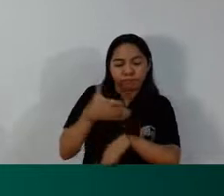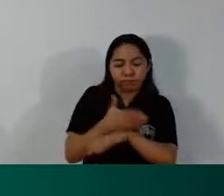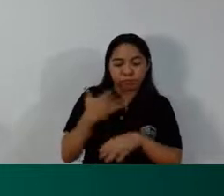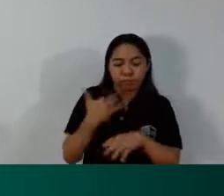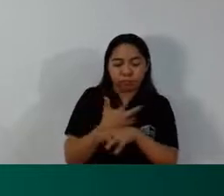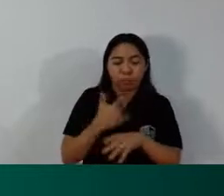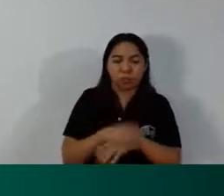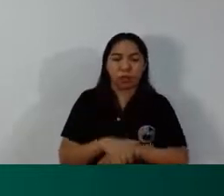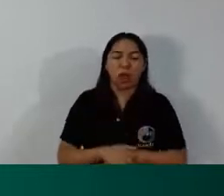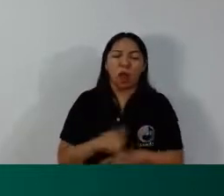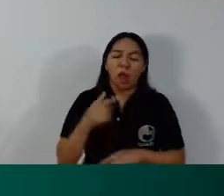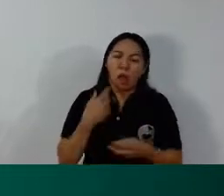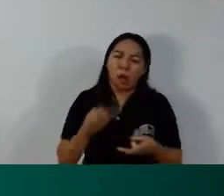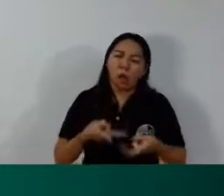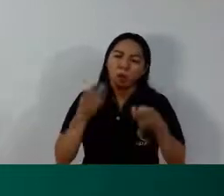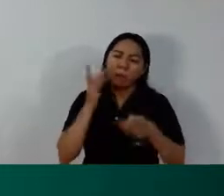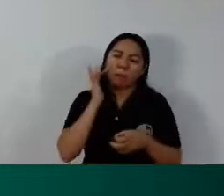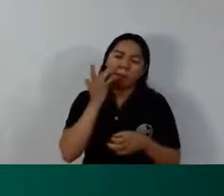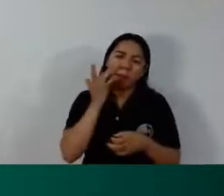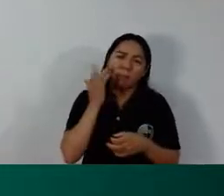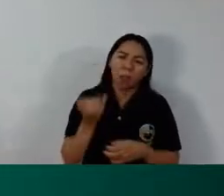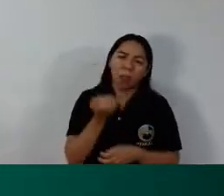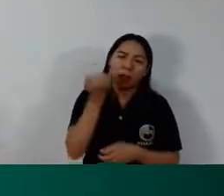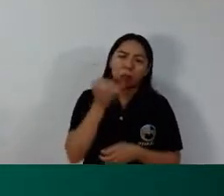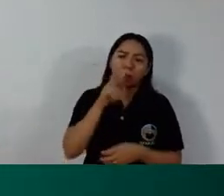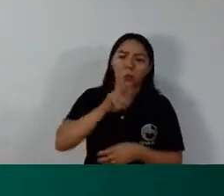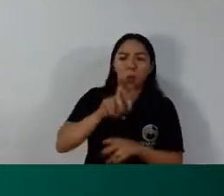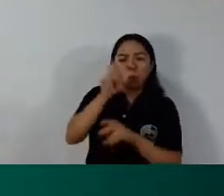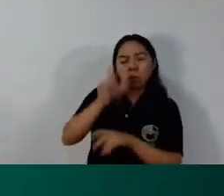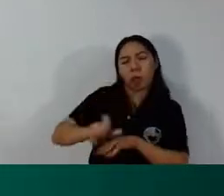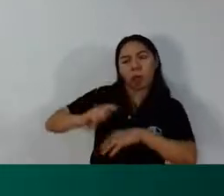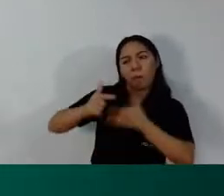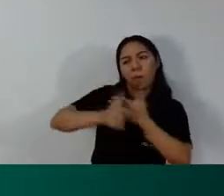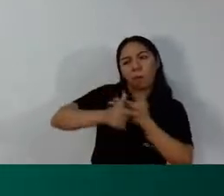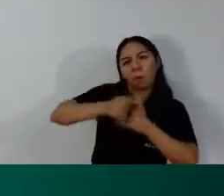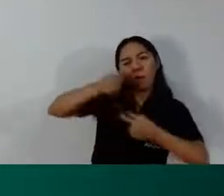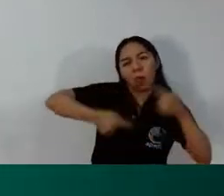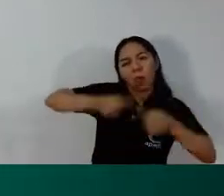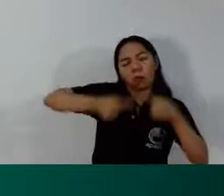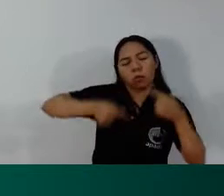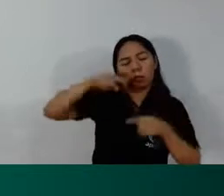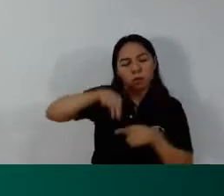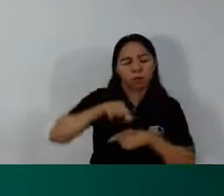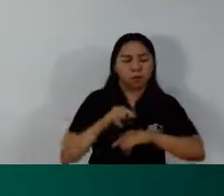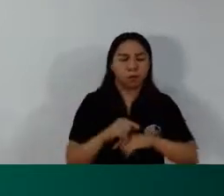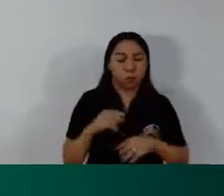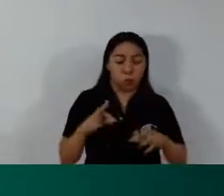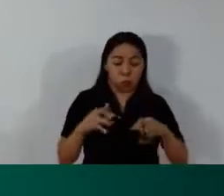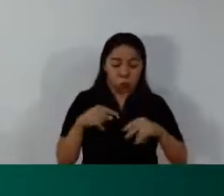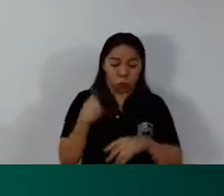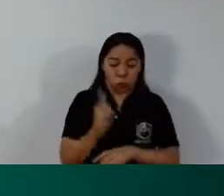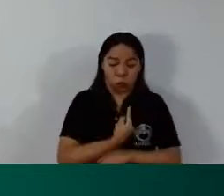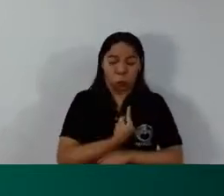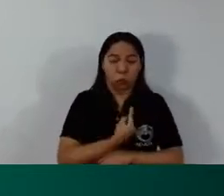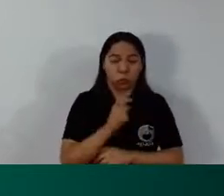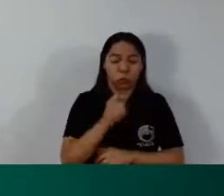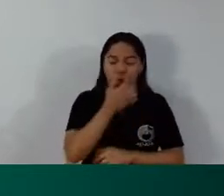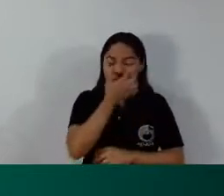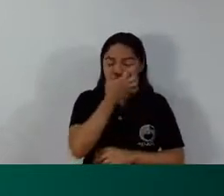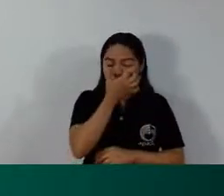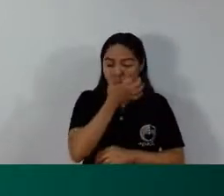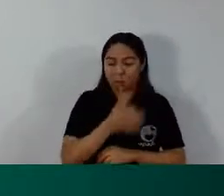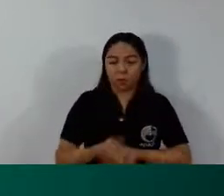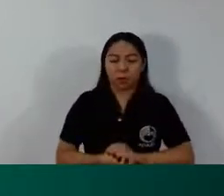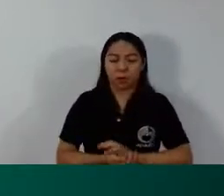essa percepção do seu papel político porque todos nós mesmo que indiquem jura de pé junto que não